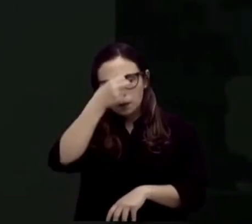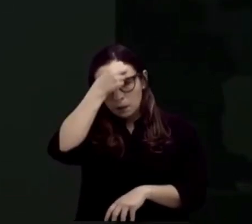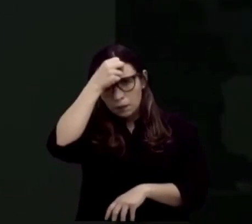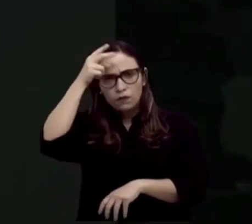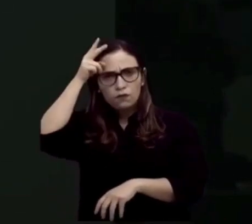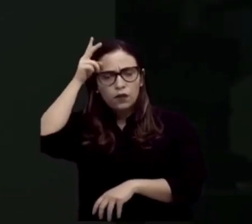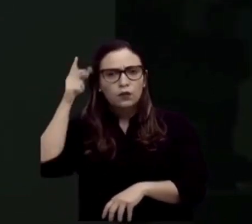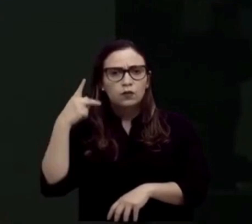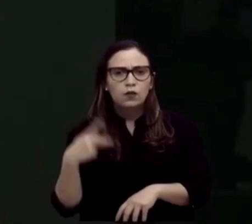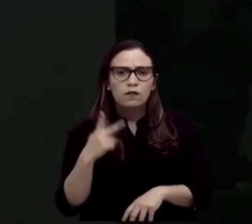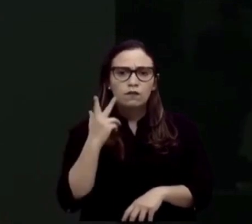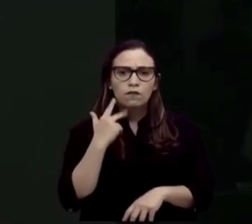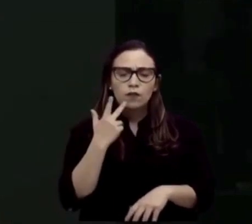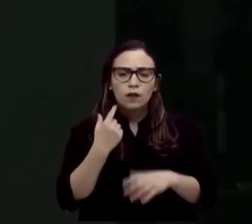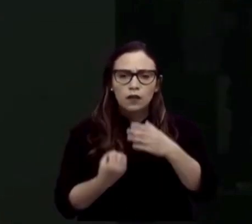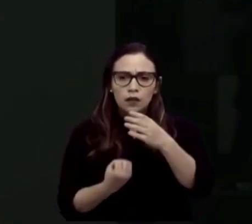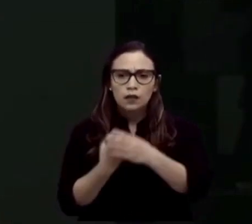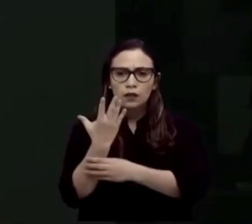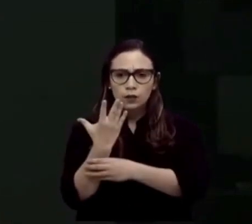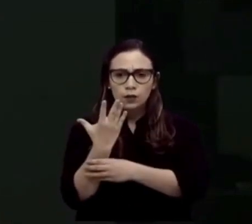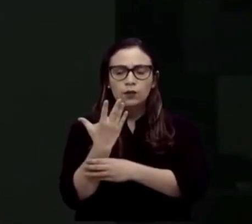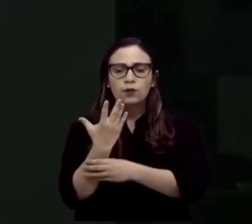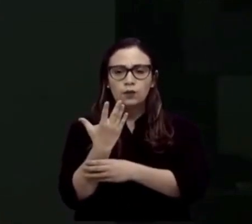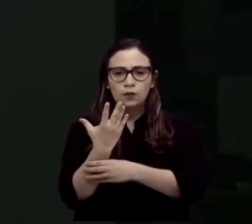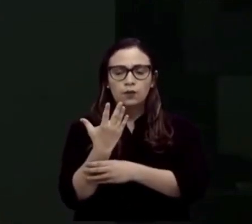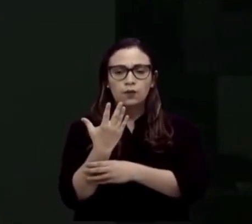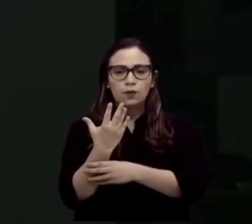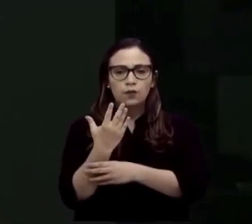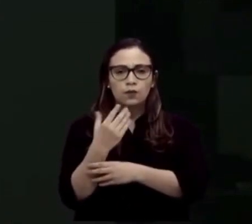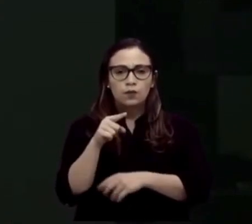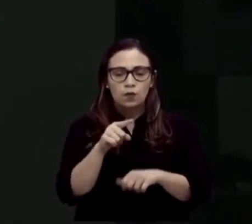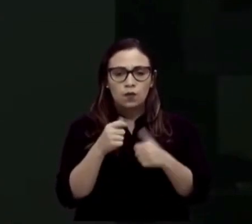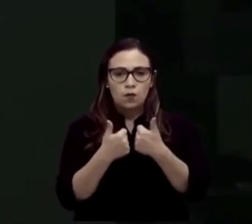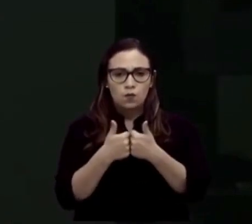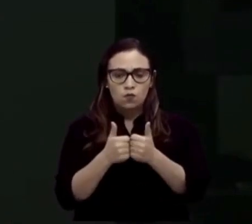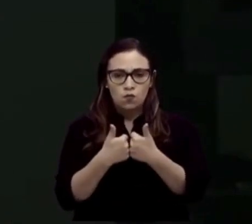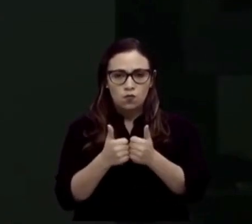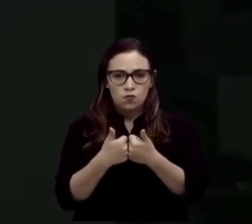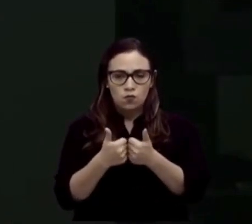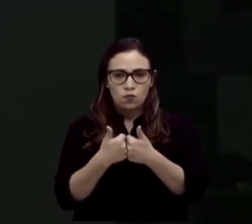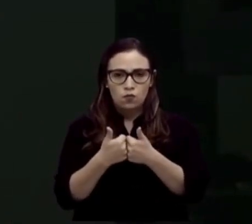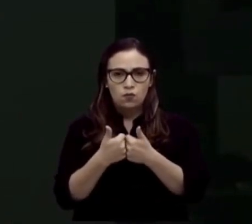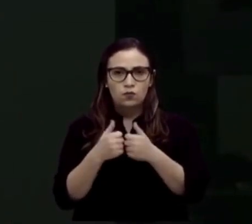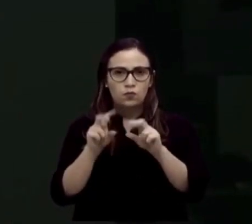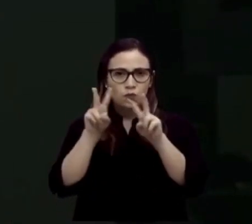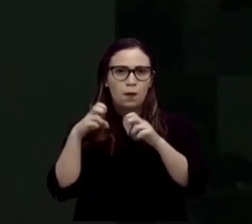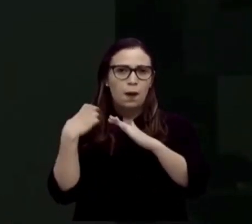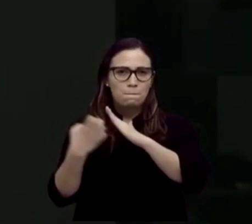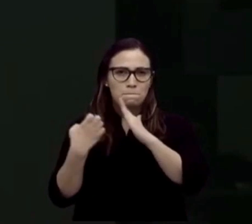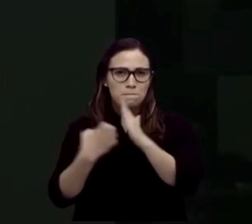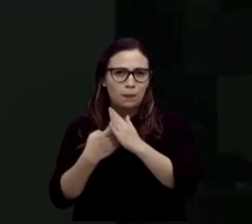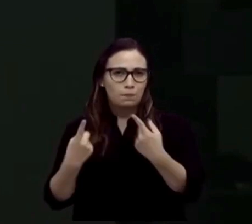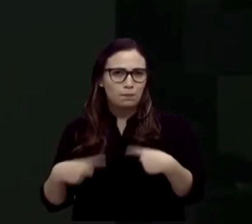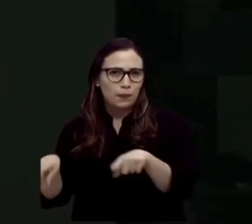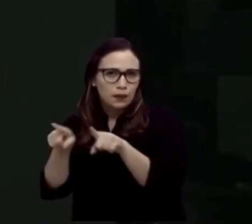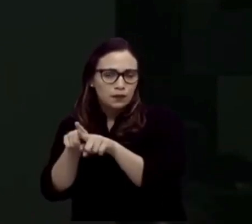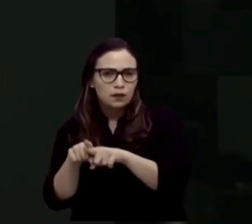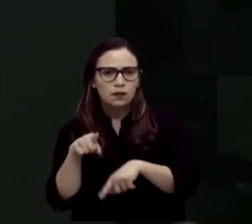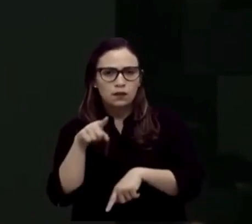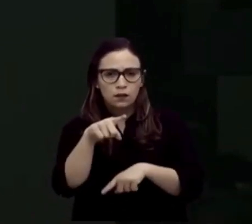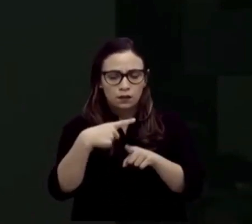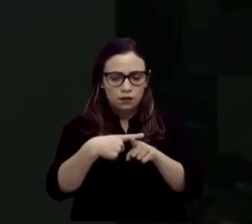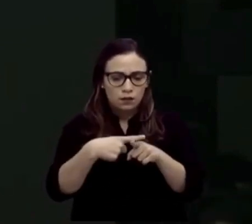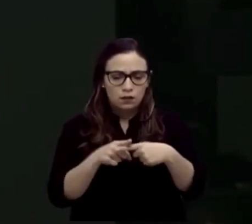de Fortaleza implementou, a partir das pessoas que cuidam dos ônibus, das diversas concessionárias dos ônibus, essa